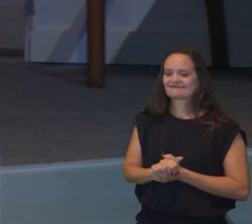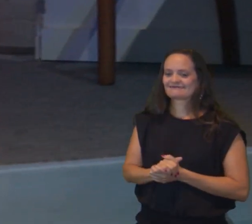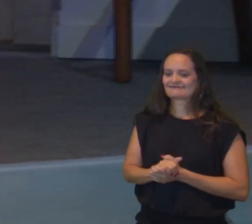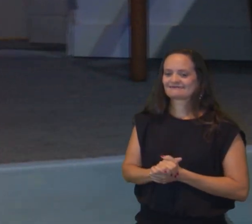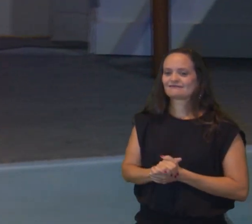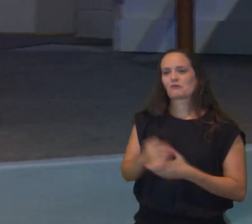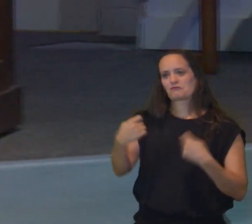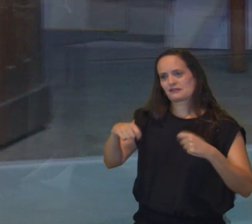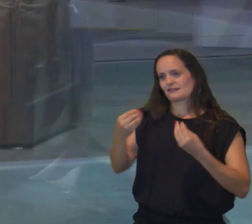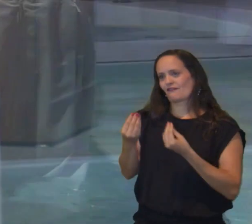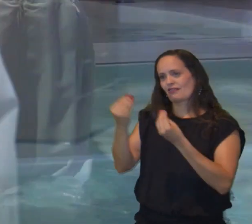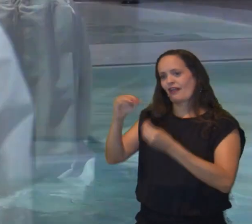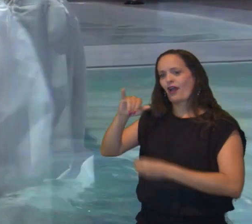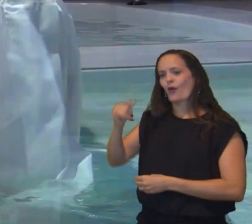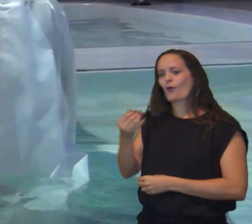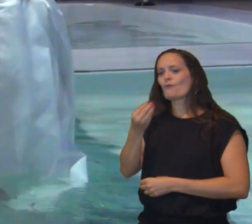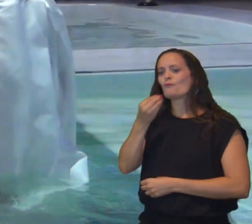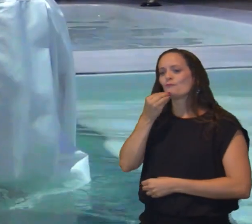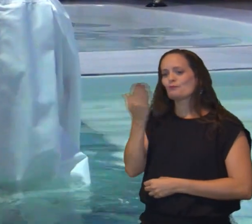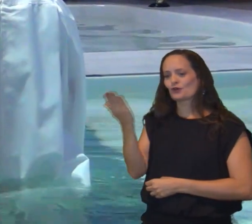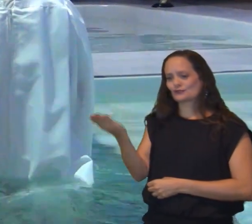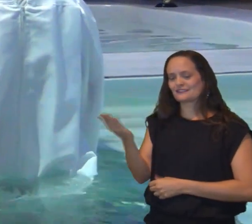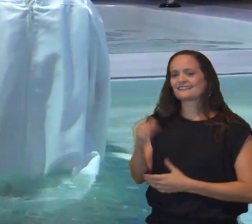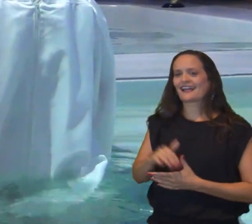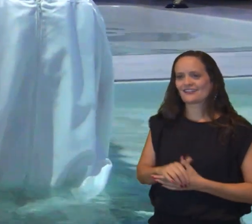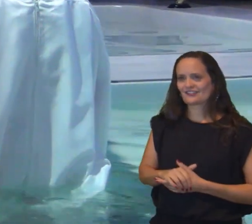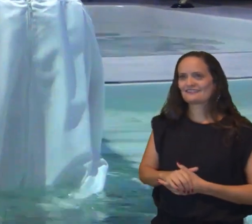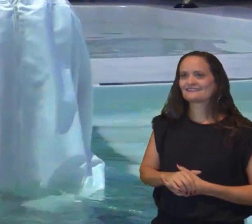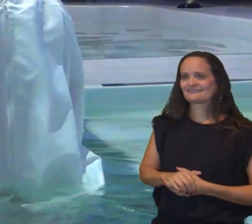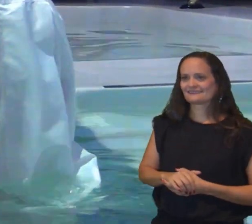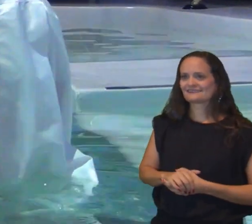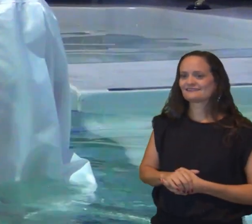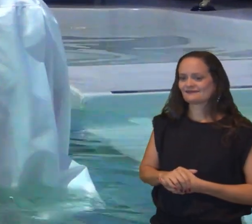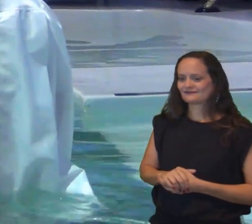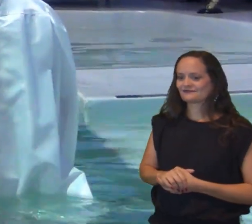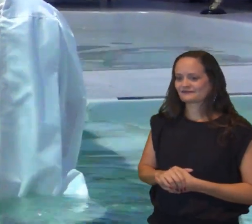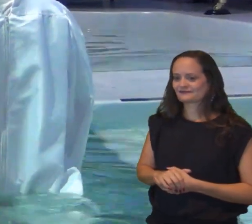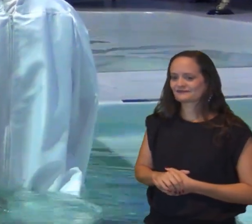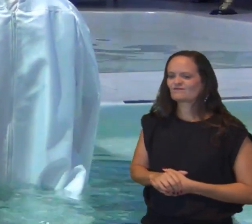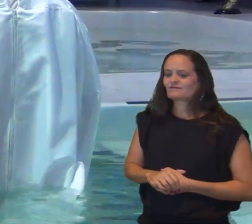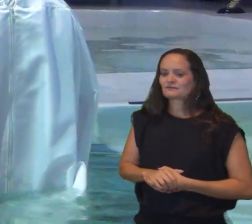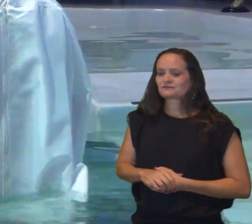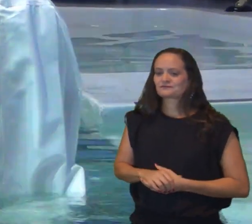dar essa oportunidade para o irmão realizar esses batismos. Que Deus o abençoe.